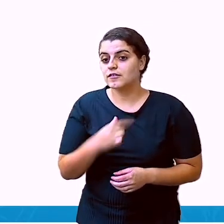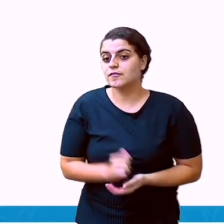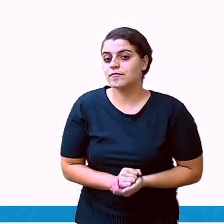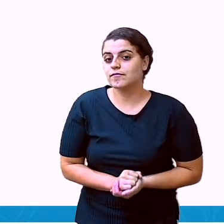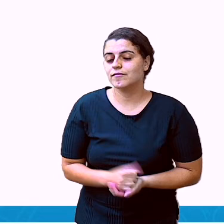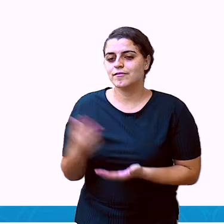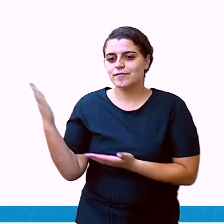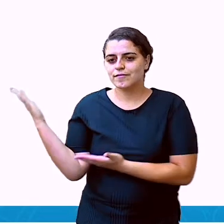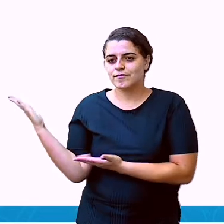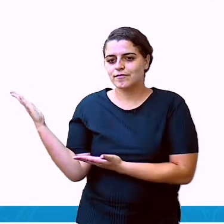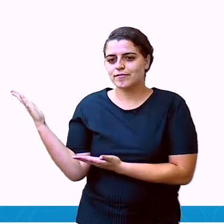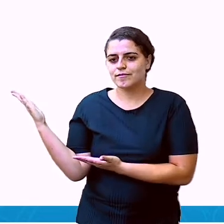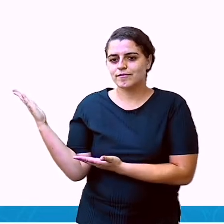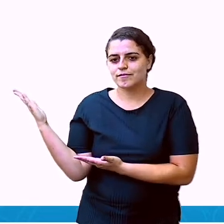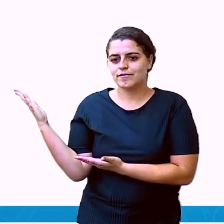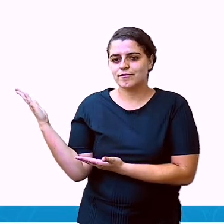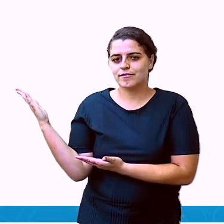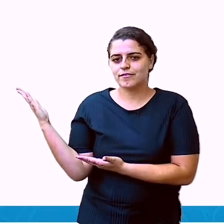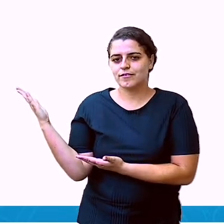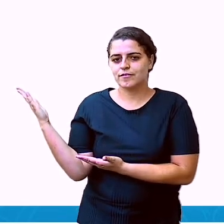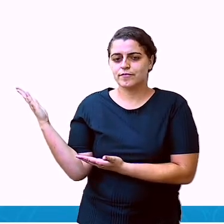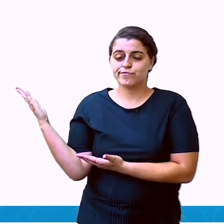ver?